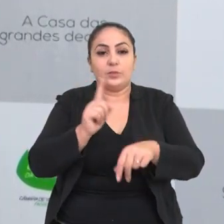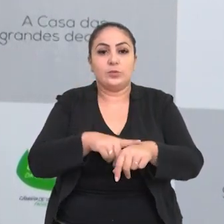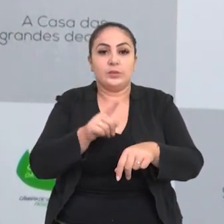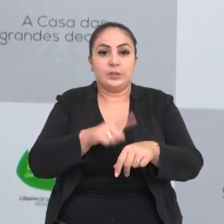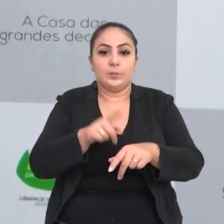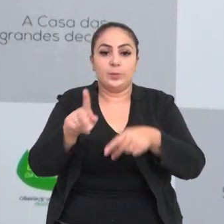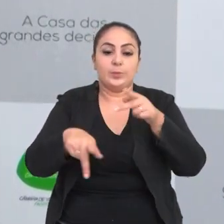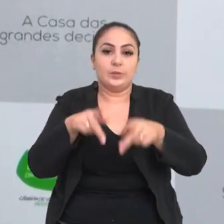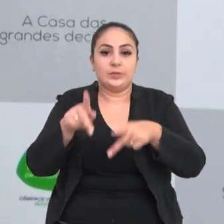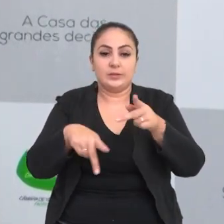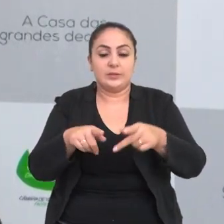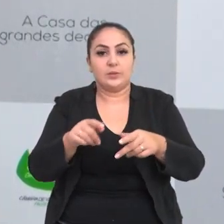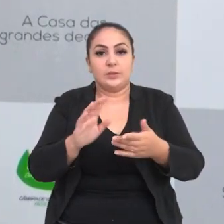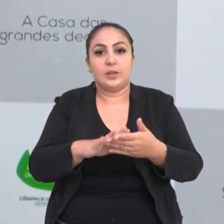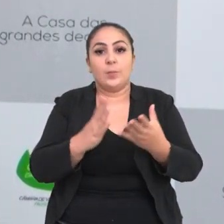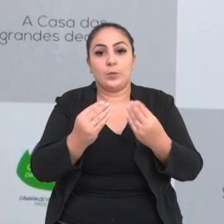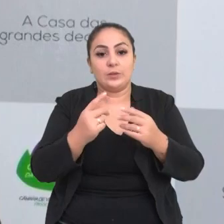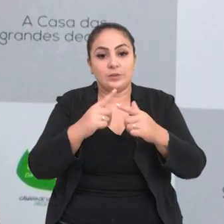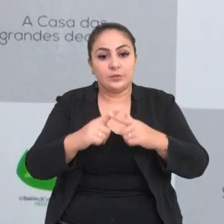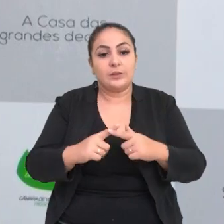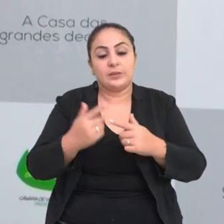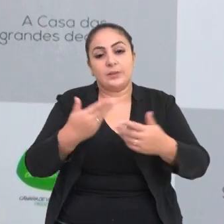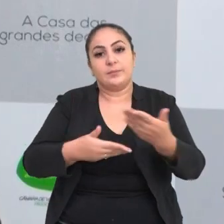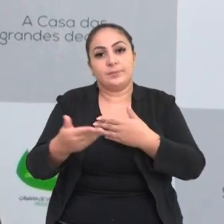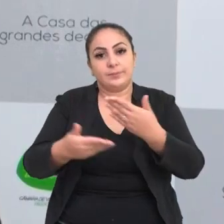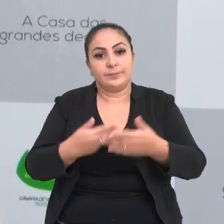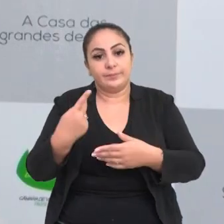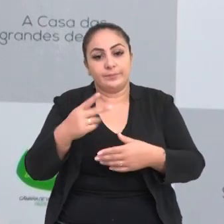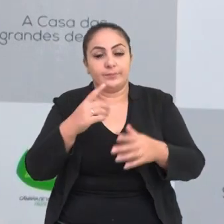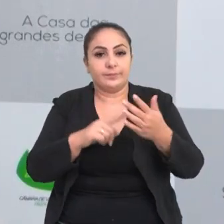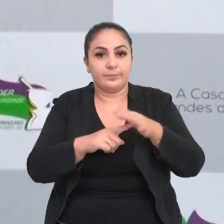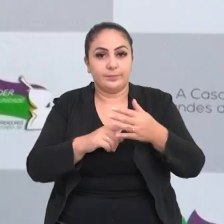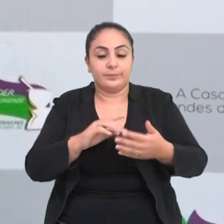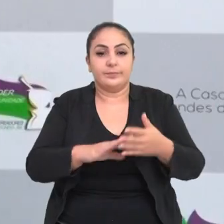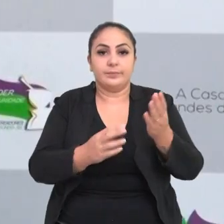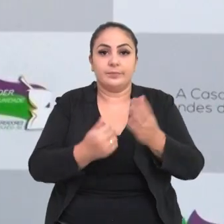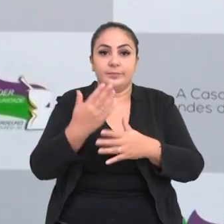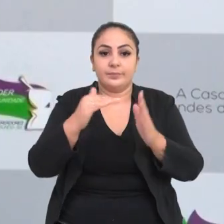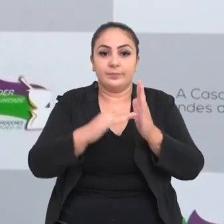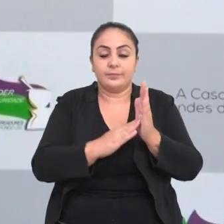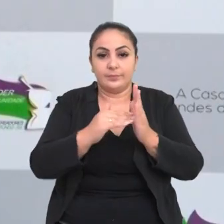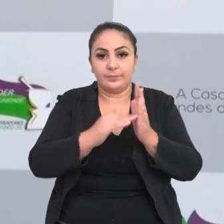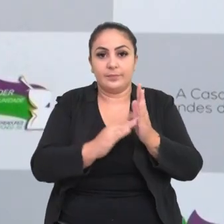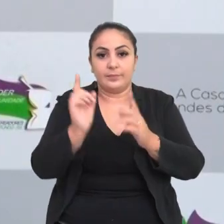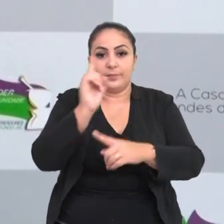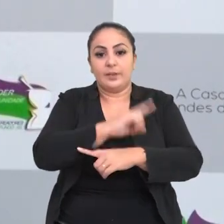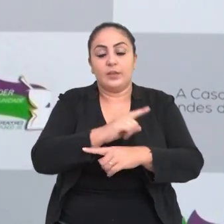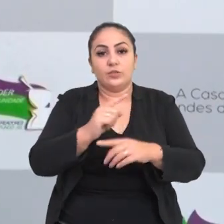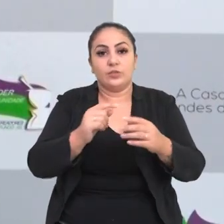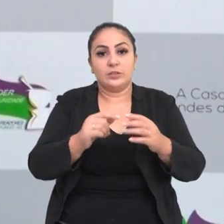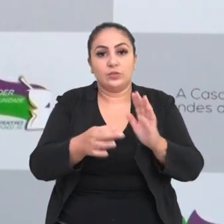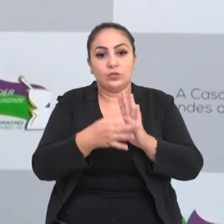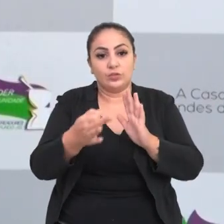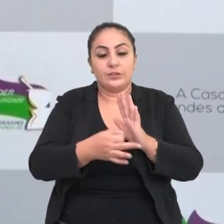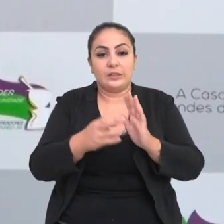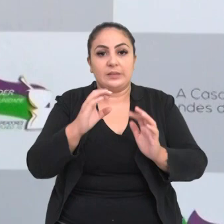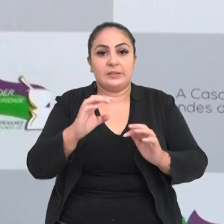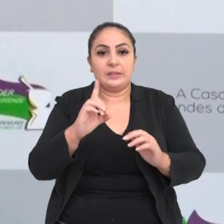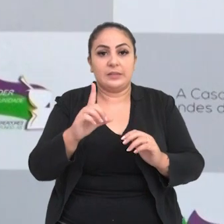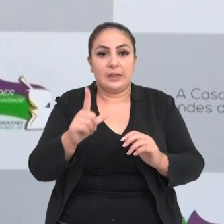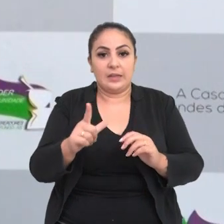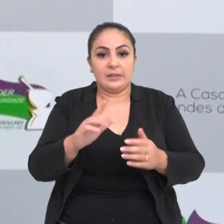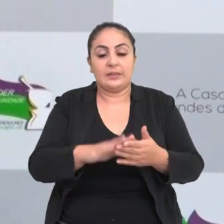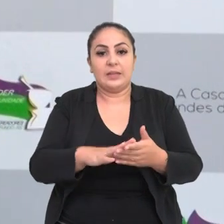tempo para a população, que muitas vezes se beneficia dessas feiras. Criar um calendário com datas, sugestão da